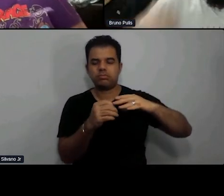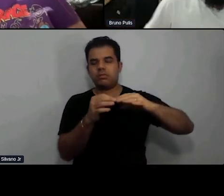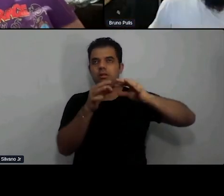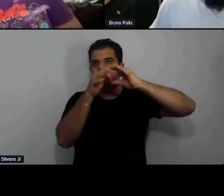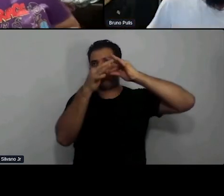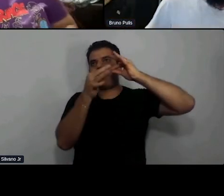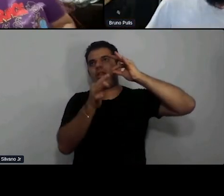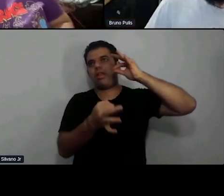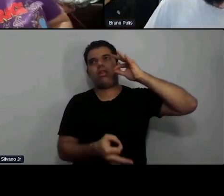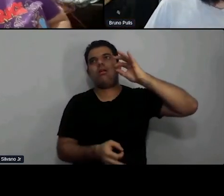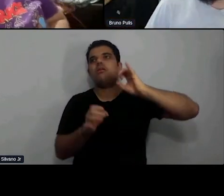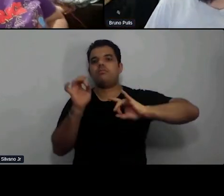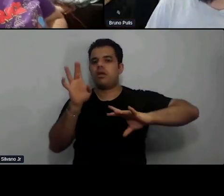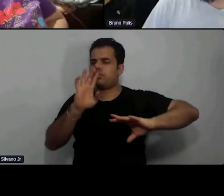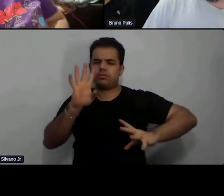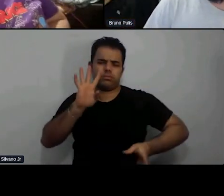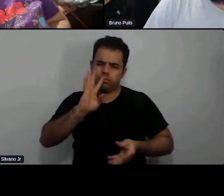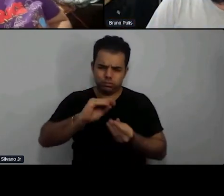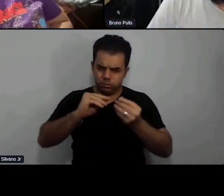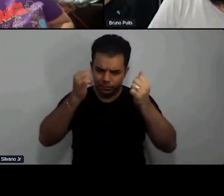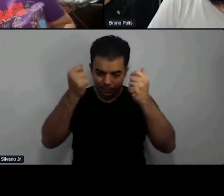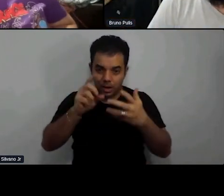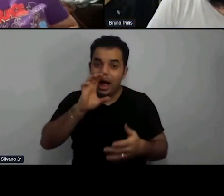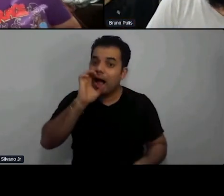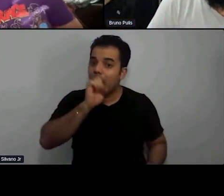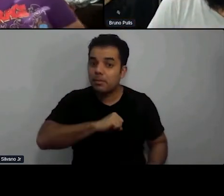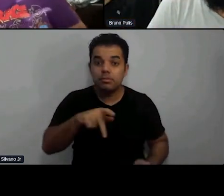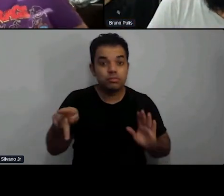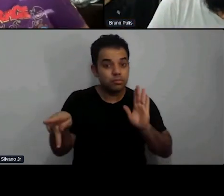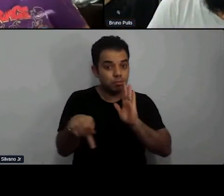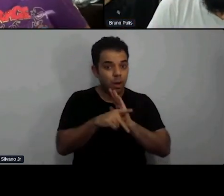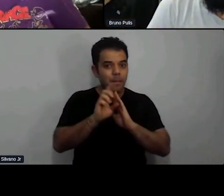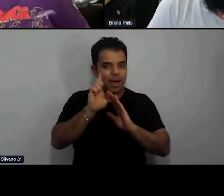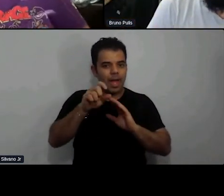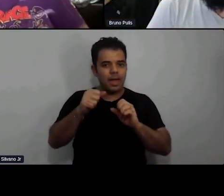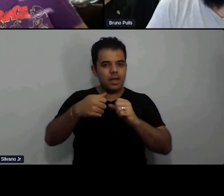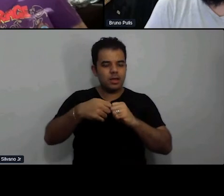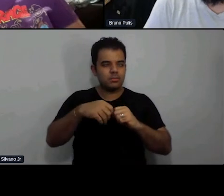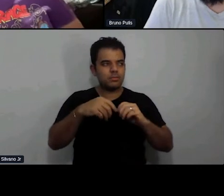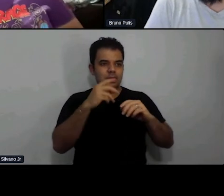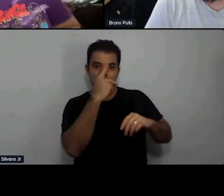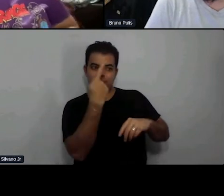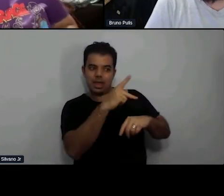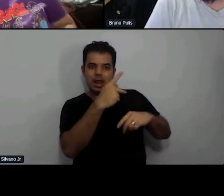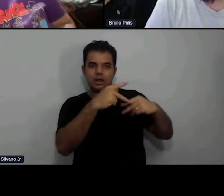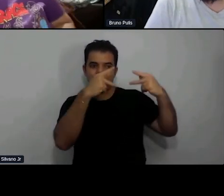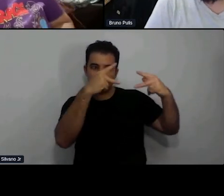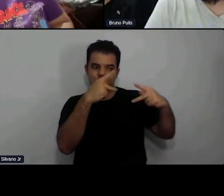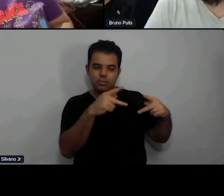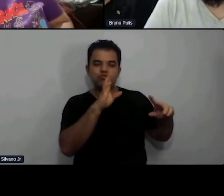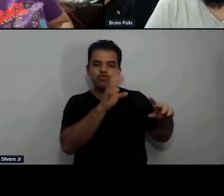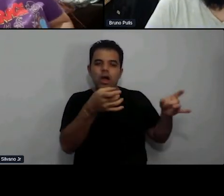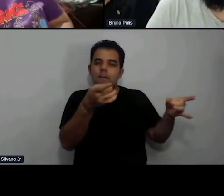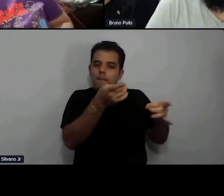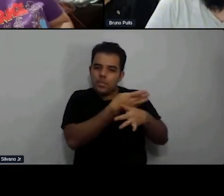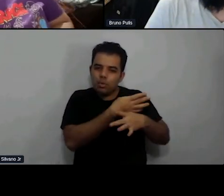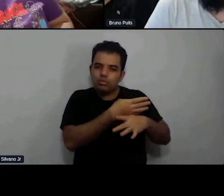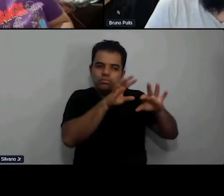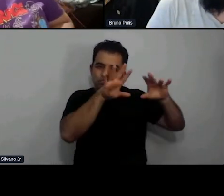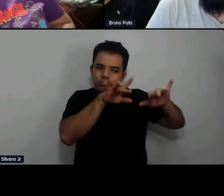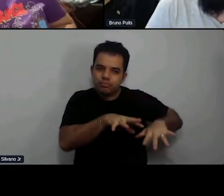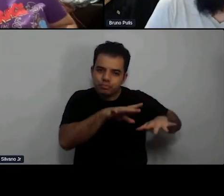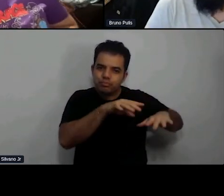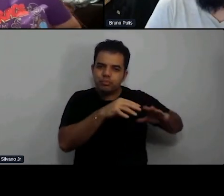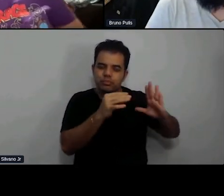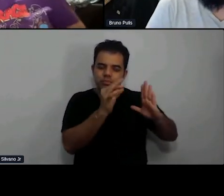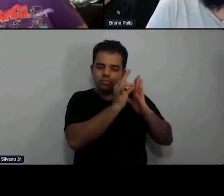nem técnica, né? São plugins que a pessoa vai escrever, é um plugin que foi escrito e ele vai